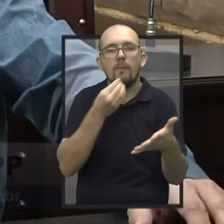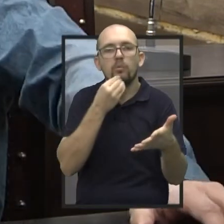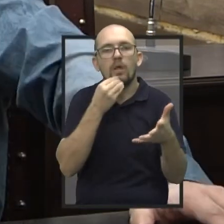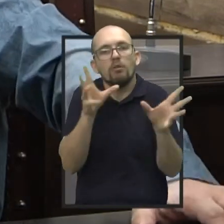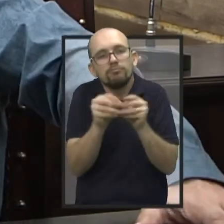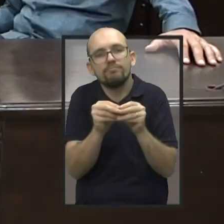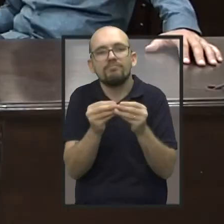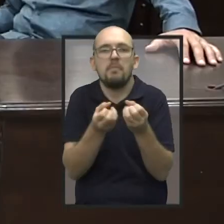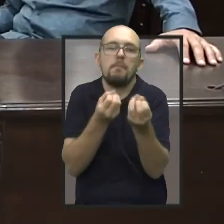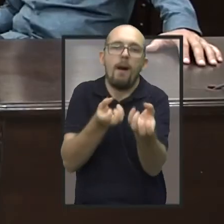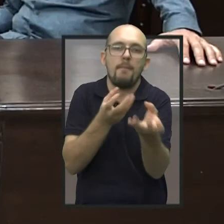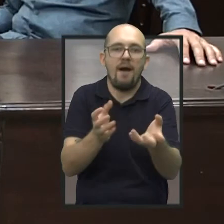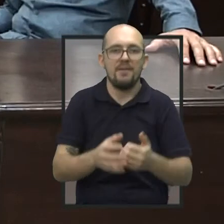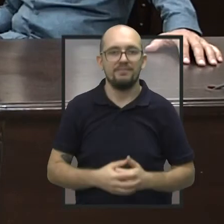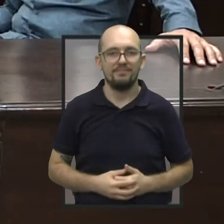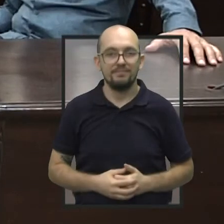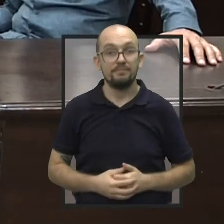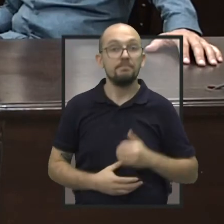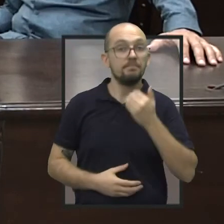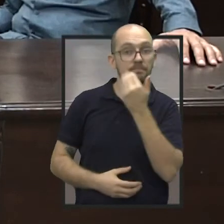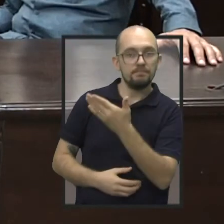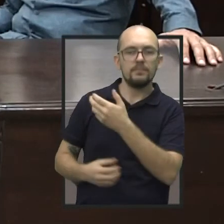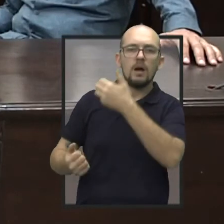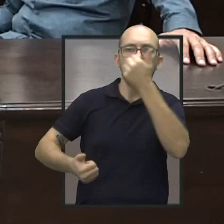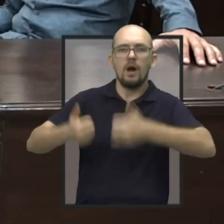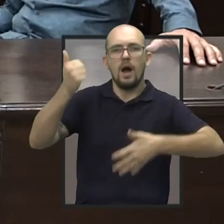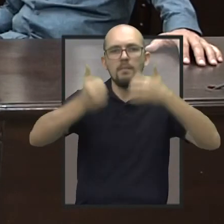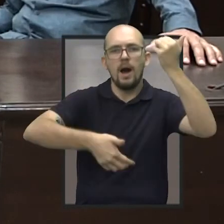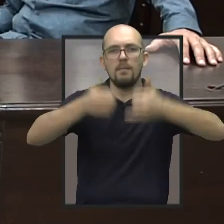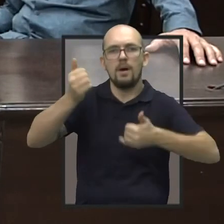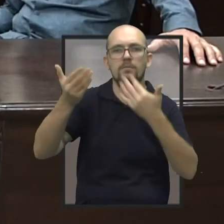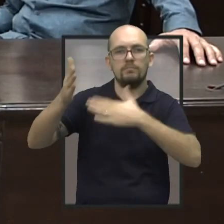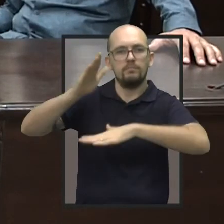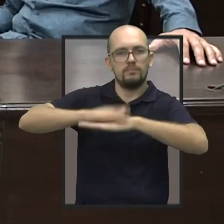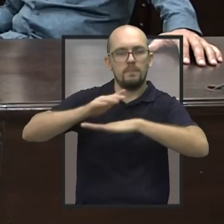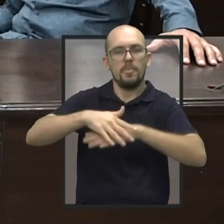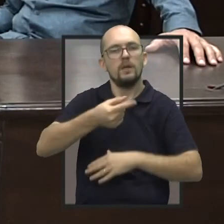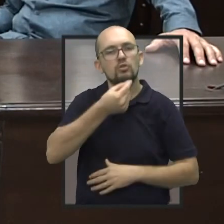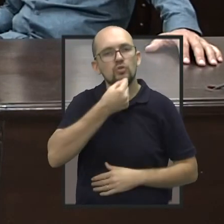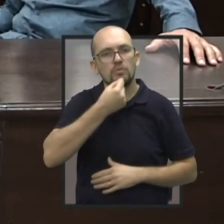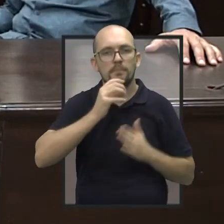fica sabendo. Essa foi, portanto, a prestação de contas do vereador Luiz